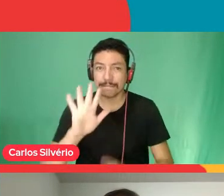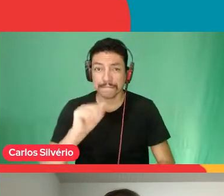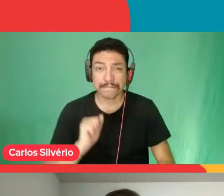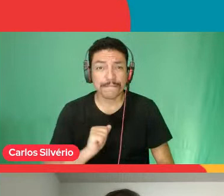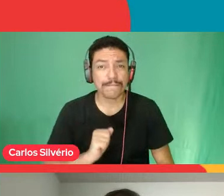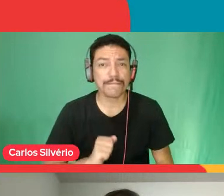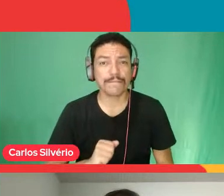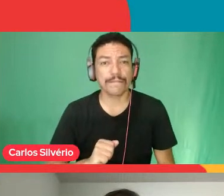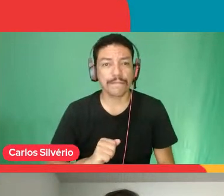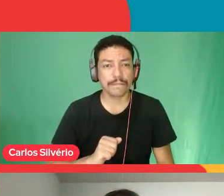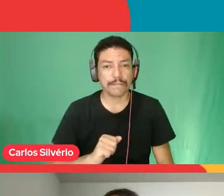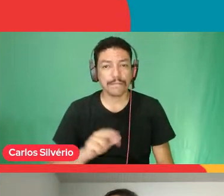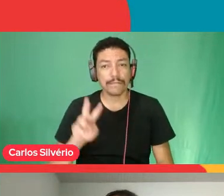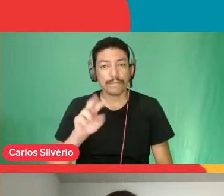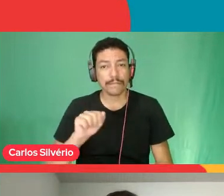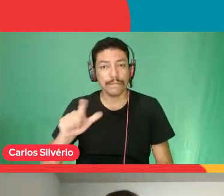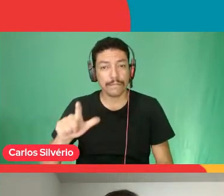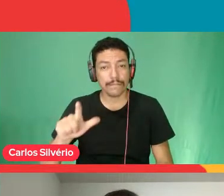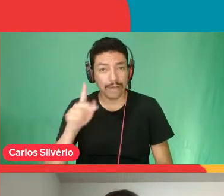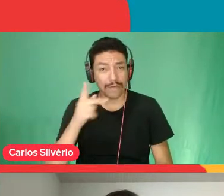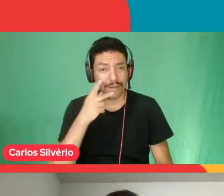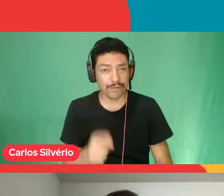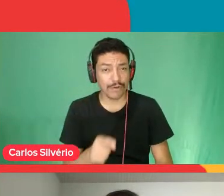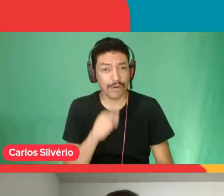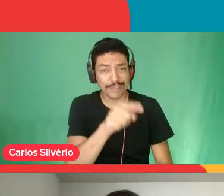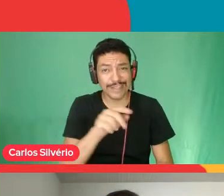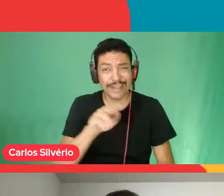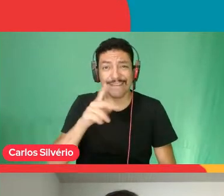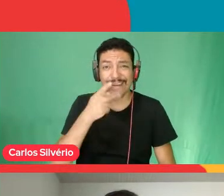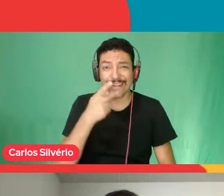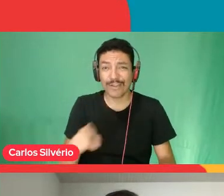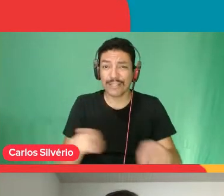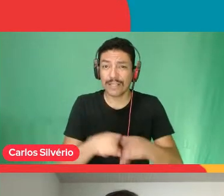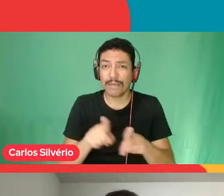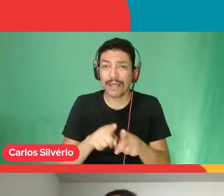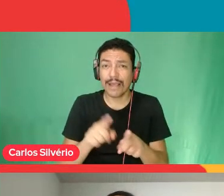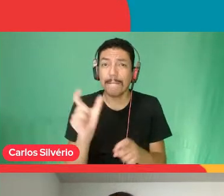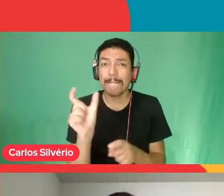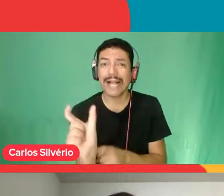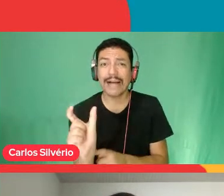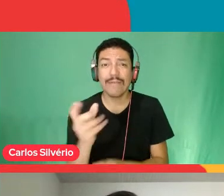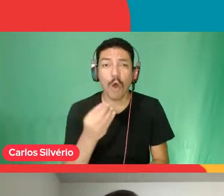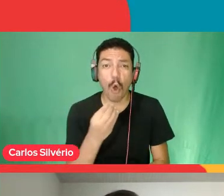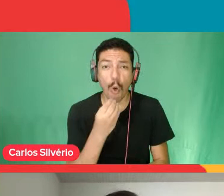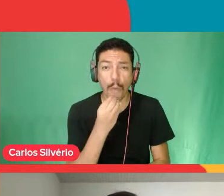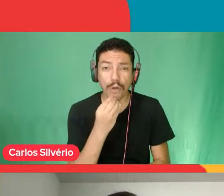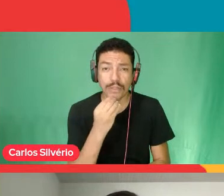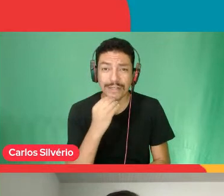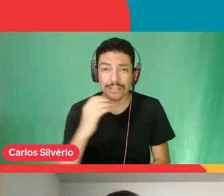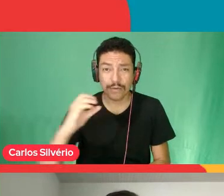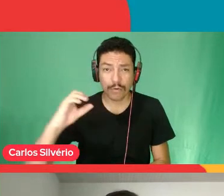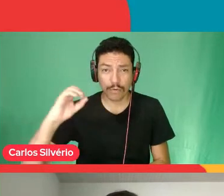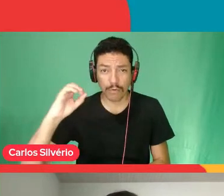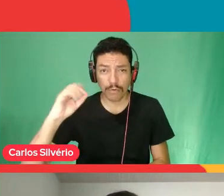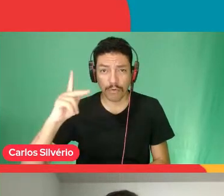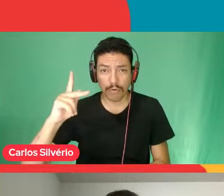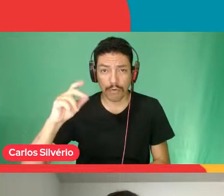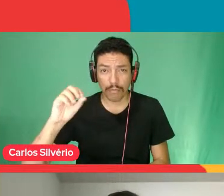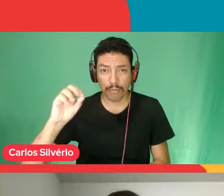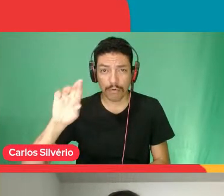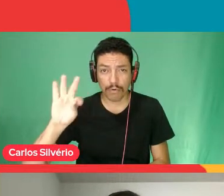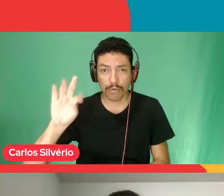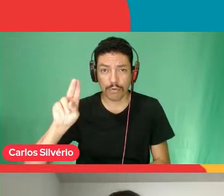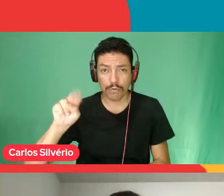Val falou, tu falou sobre uma palavra que para mim marca muito, que é oportunidade. Eu venho de uma família muito simples, né,